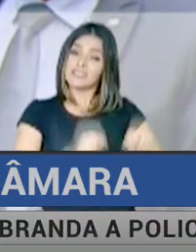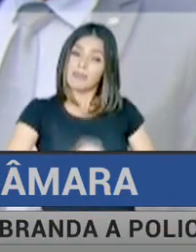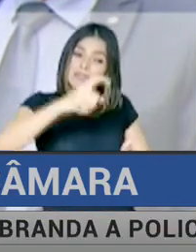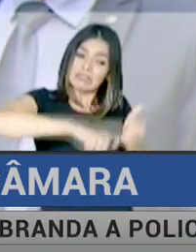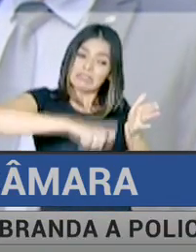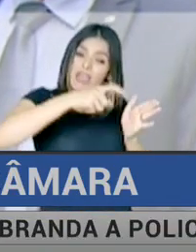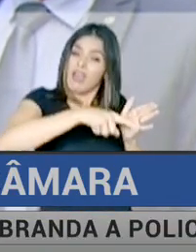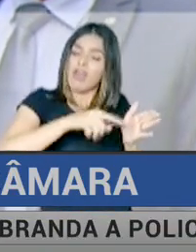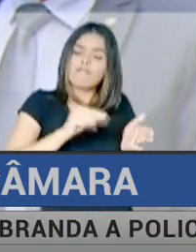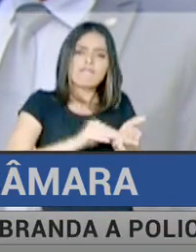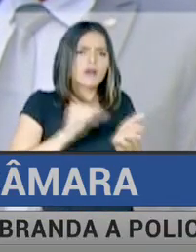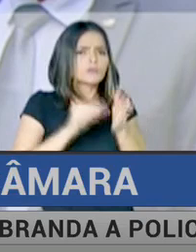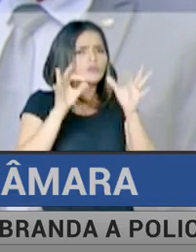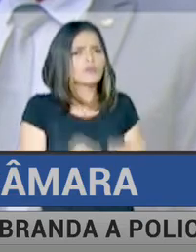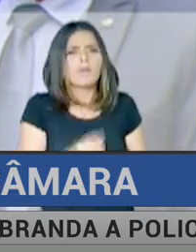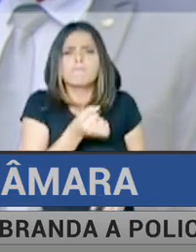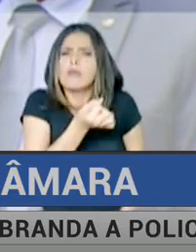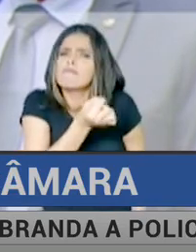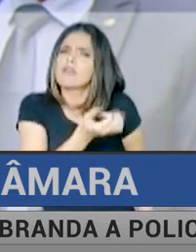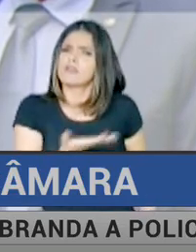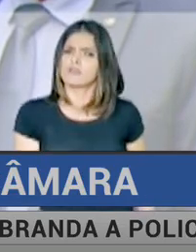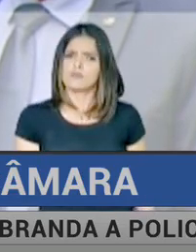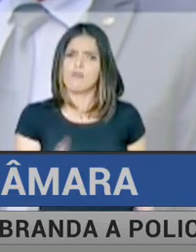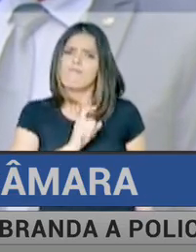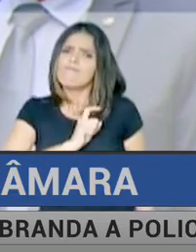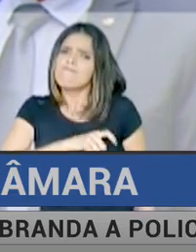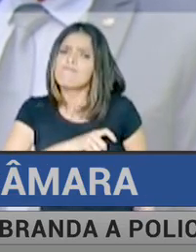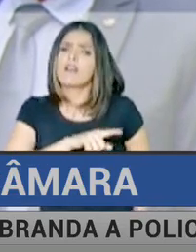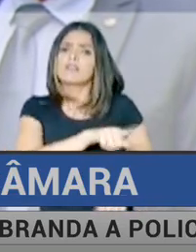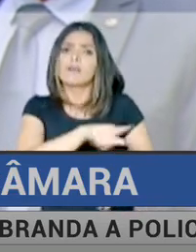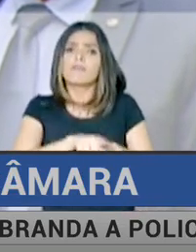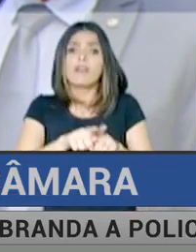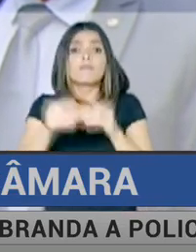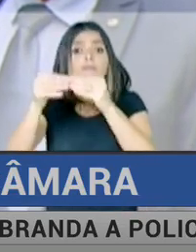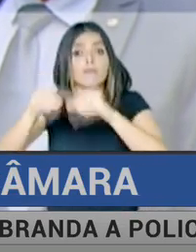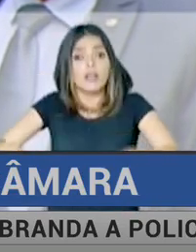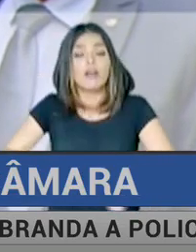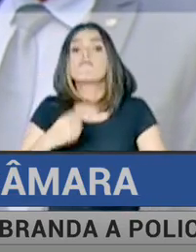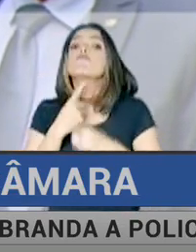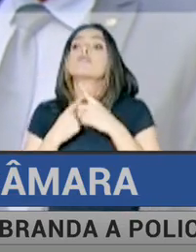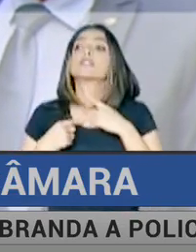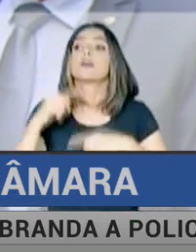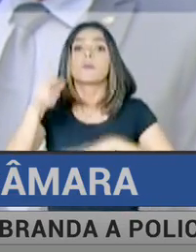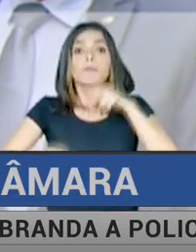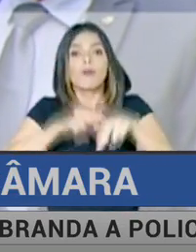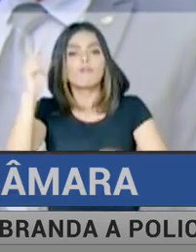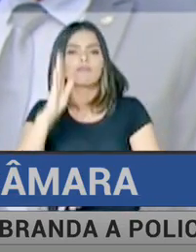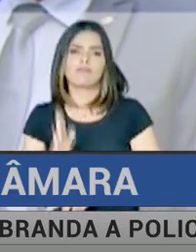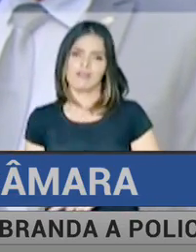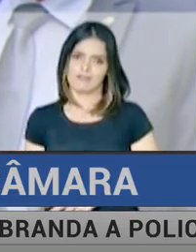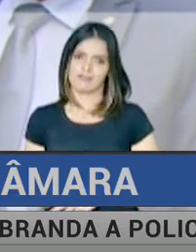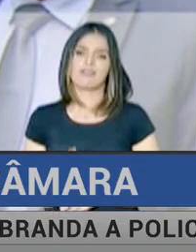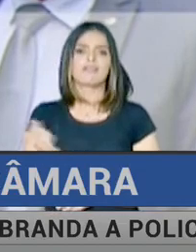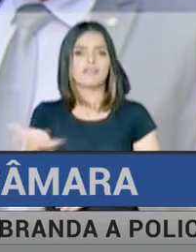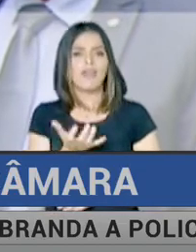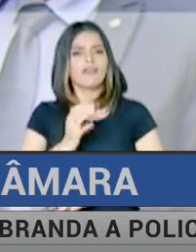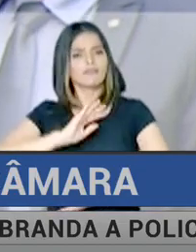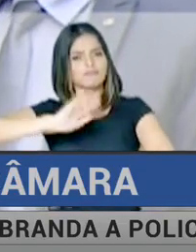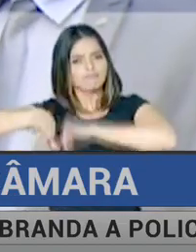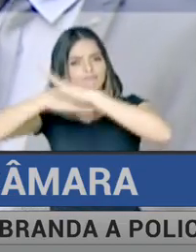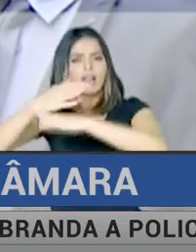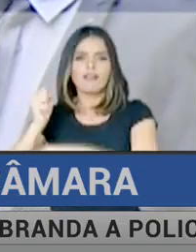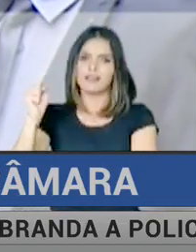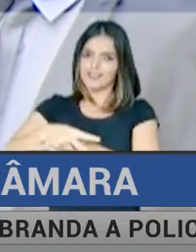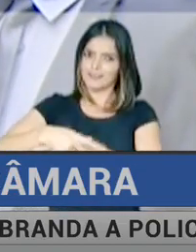perverso e que prejudica a vontade do brasileiro de investir e de gerar